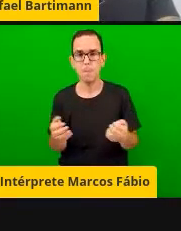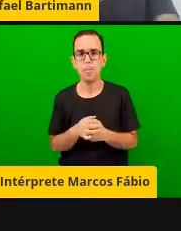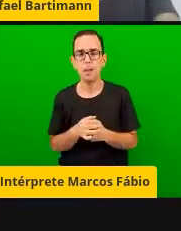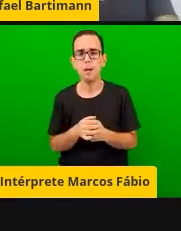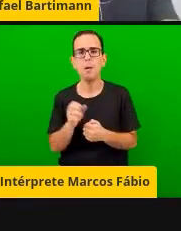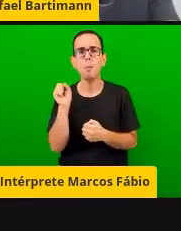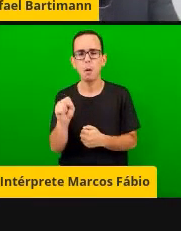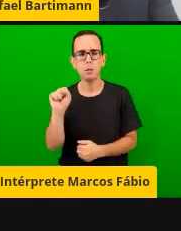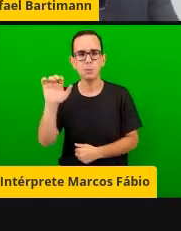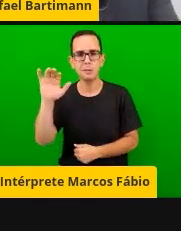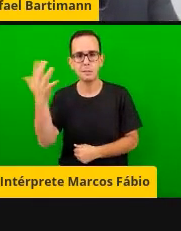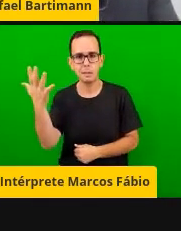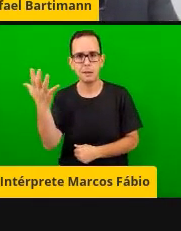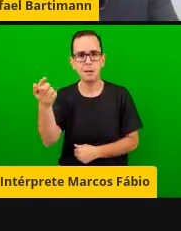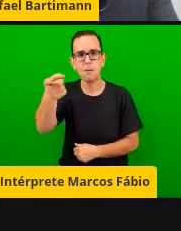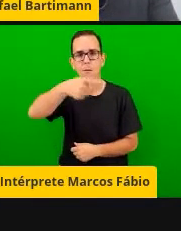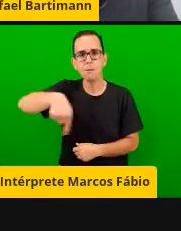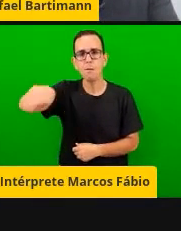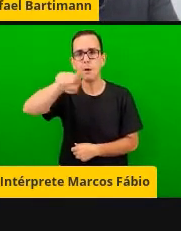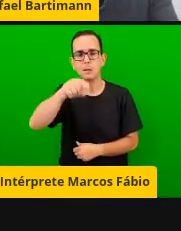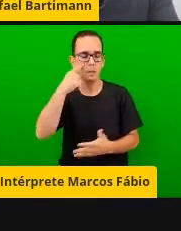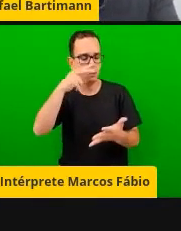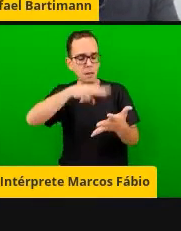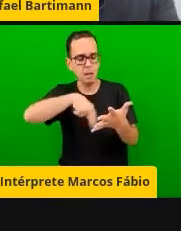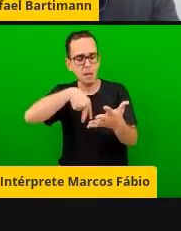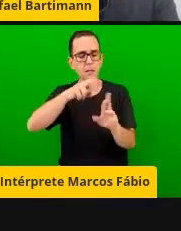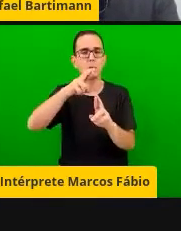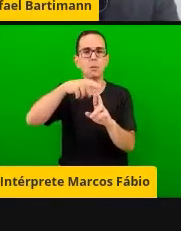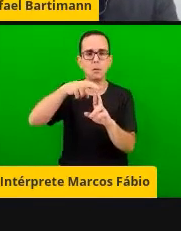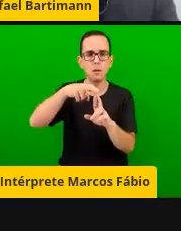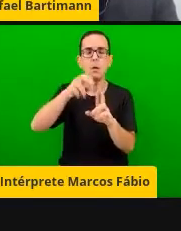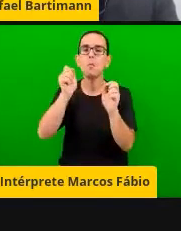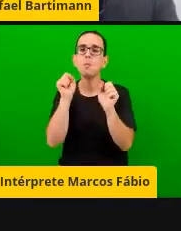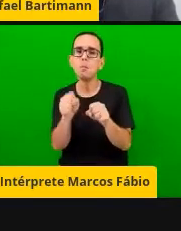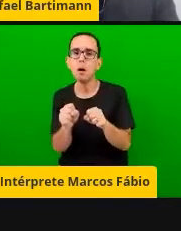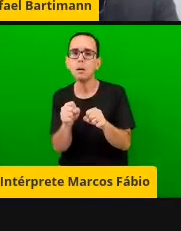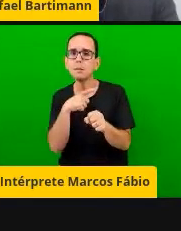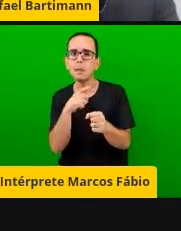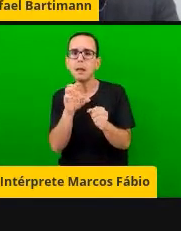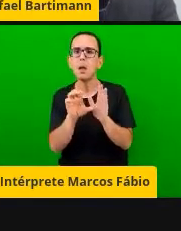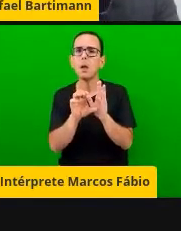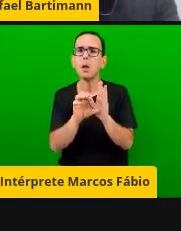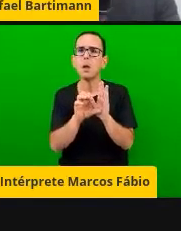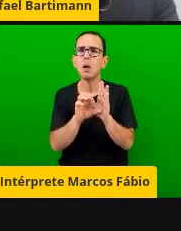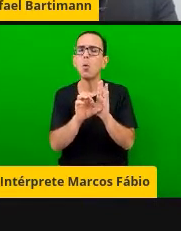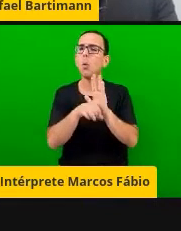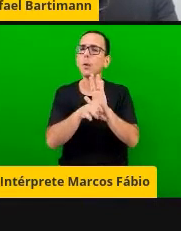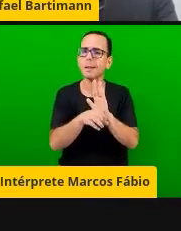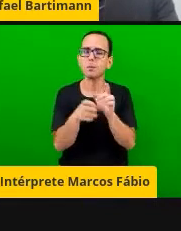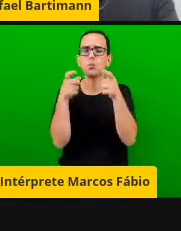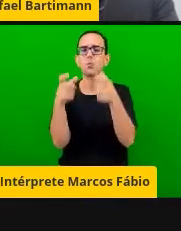cabe que vocês aí na leitura do referencial retomem, por exemplo, o conceito de território. O conceito de território está presente